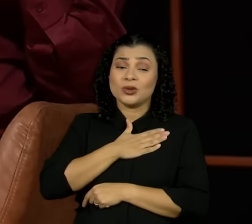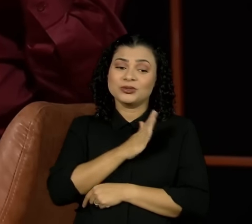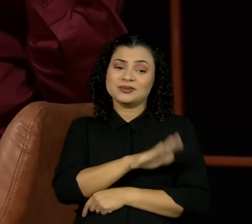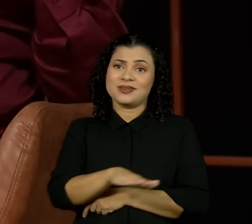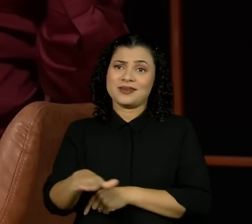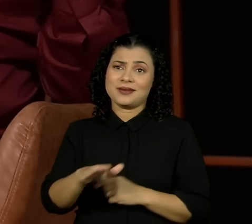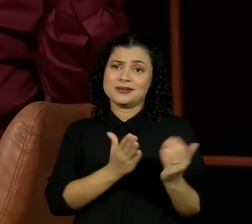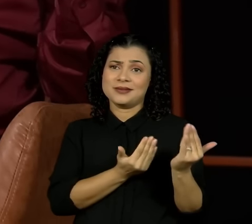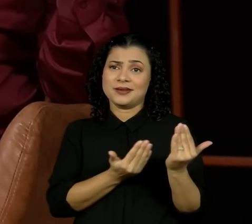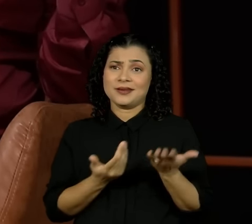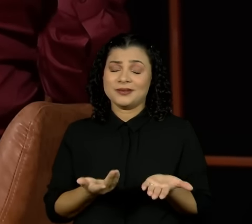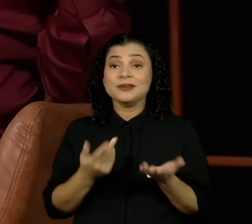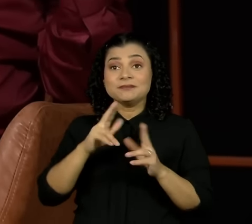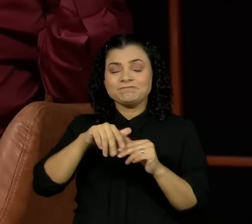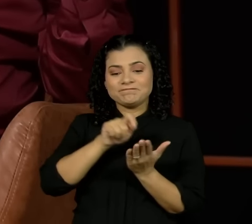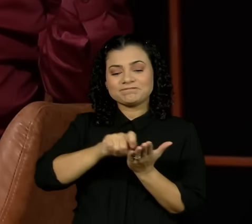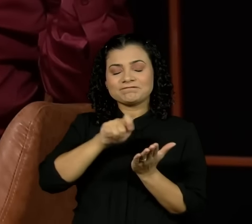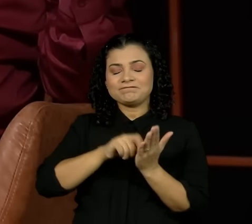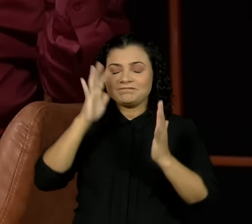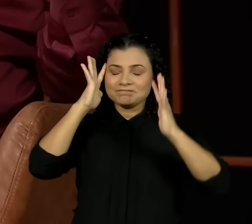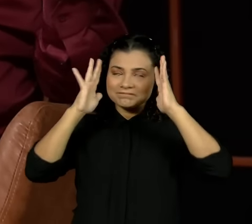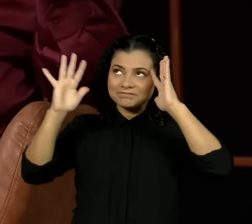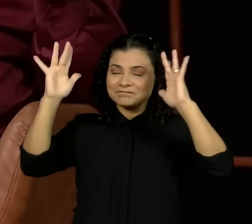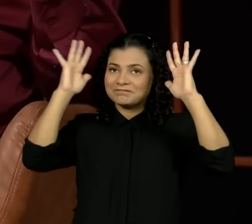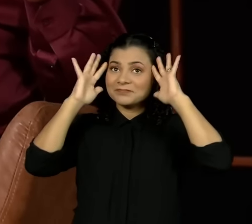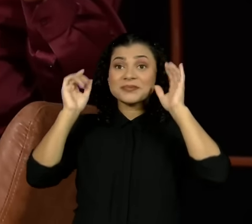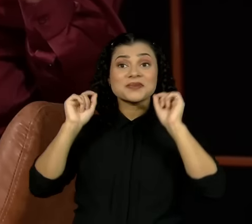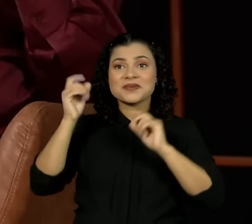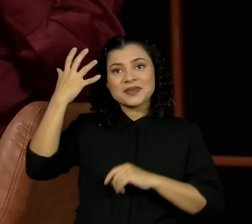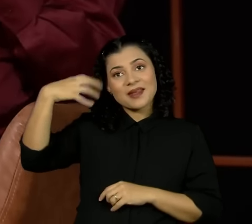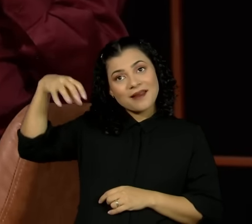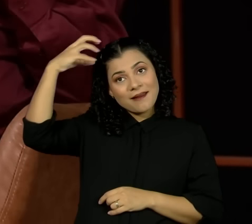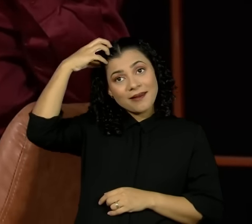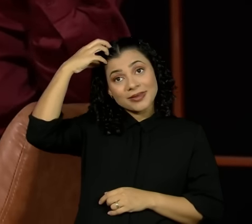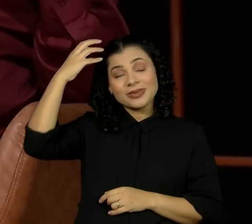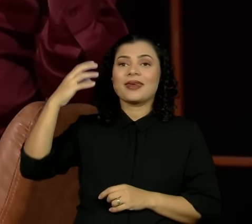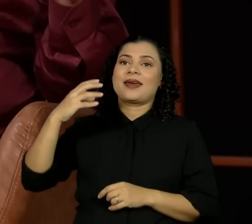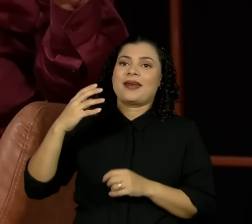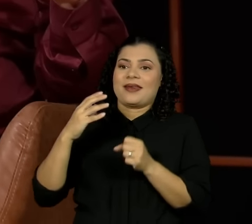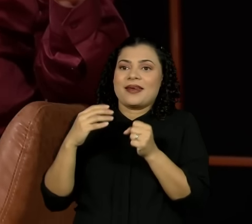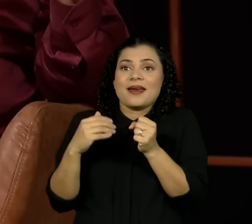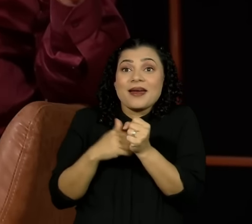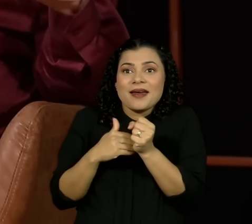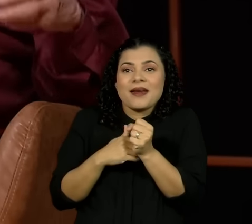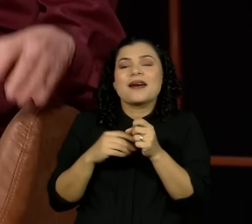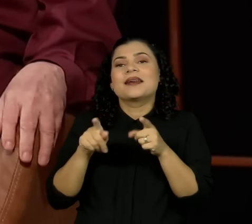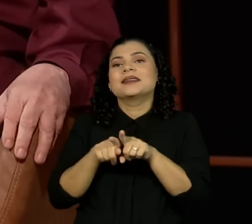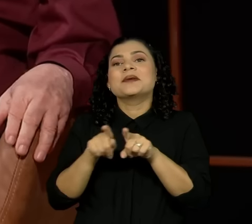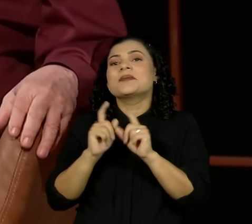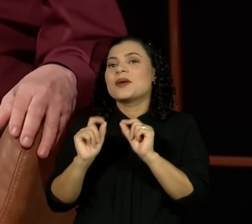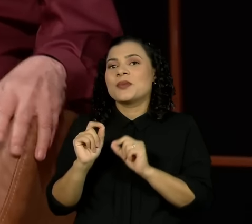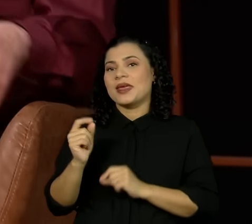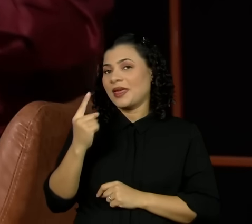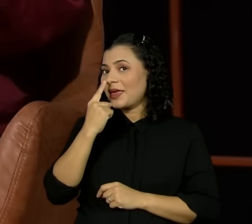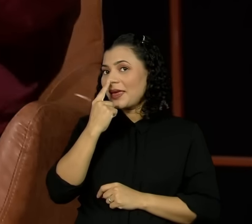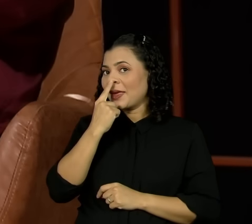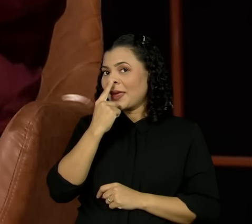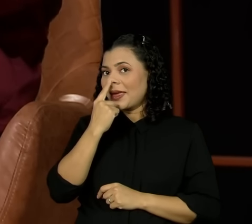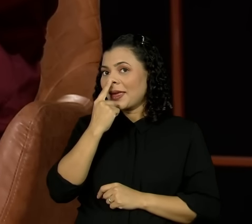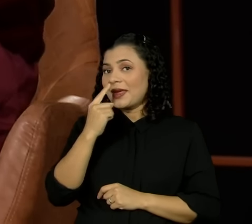sabe, que fizeram a Ilha do Tesouro, né? A Reinações de Narizinho,